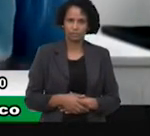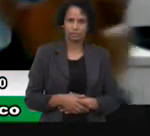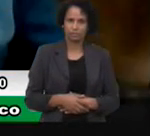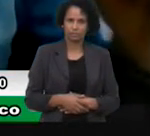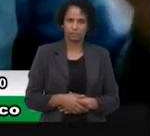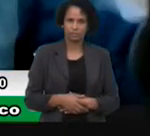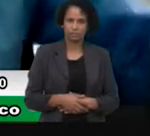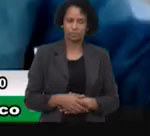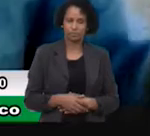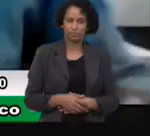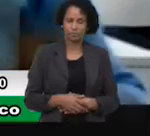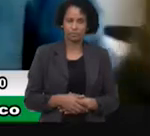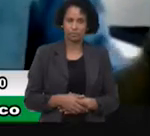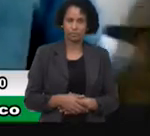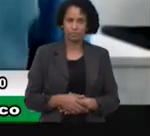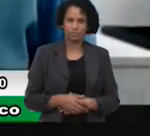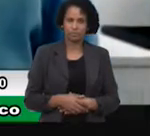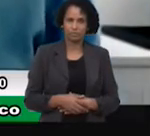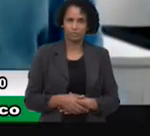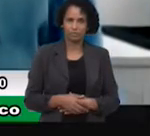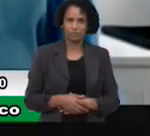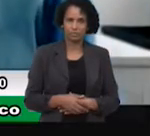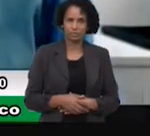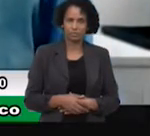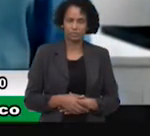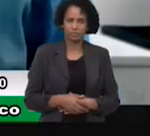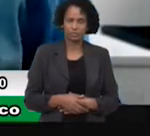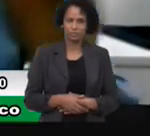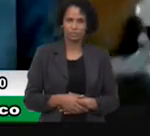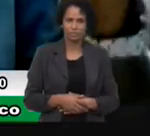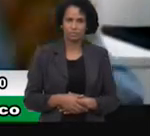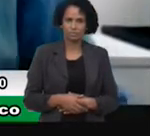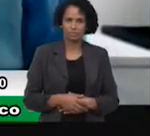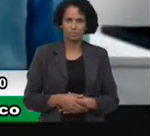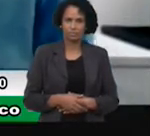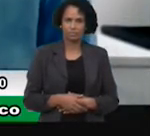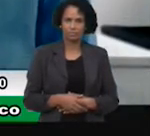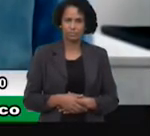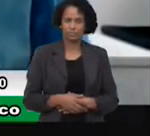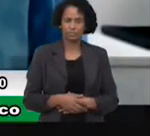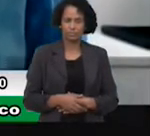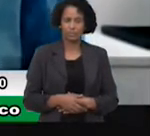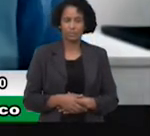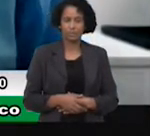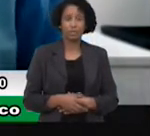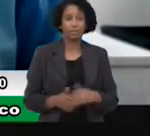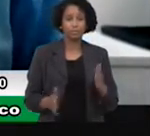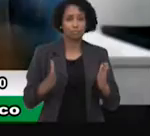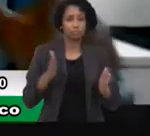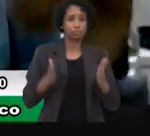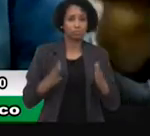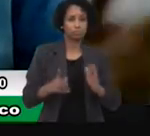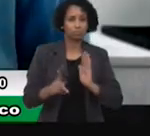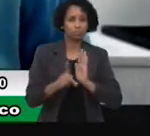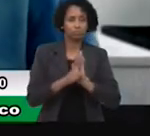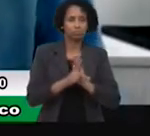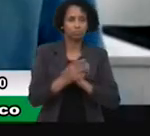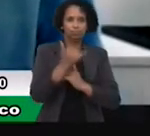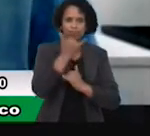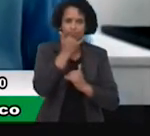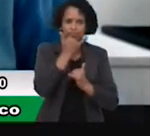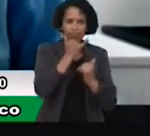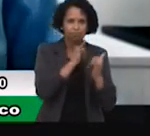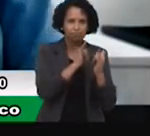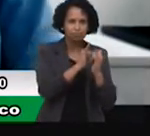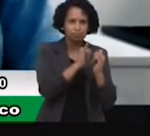eu extrapolei, eu acho que é um momento assim, de desculpa, porque eu nunca tive problema de pedir desculpa quando eu estou